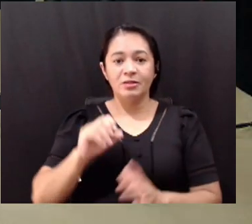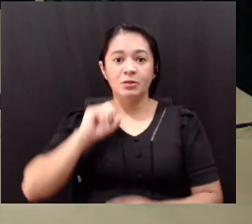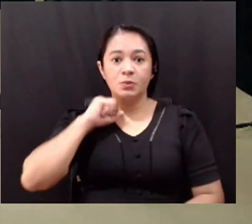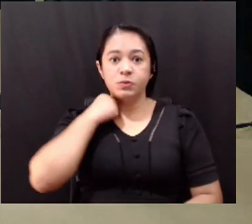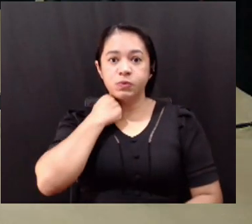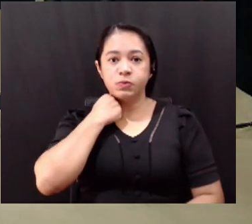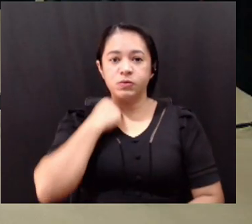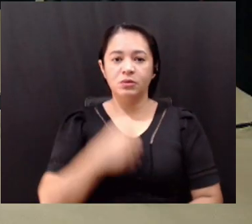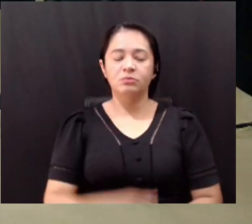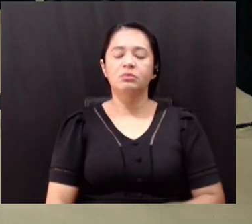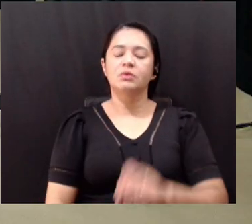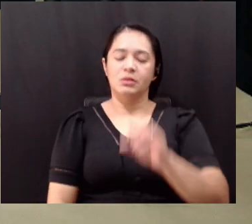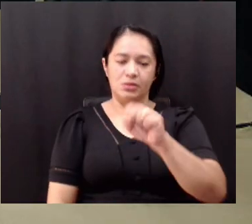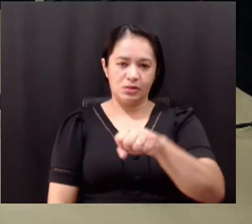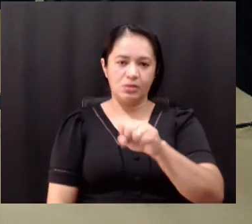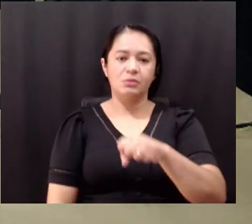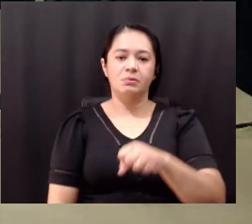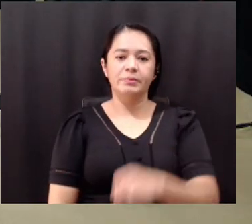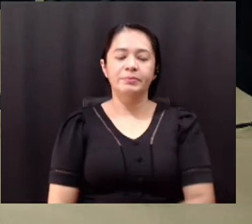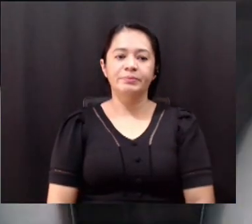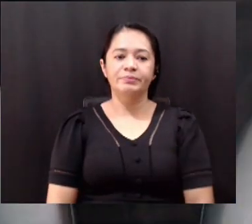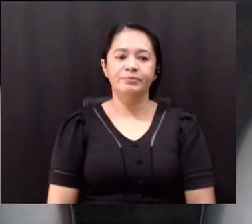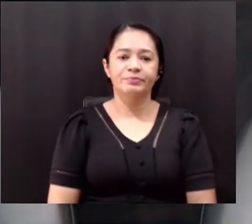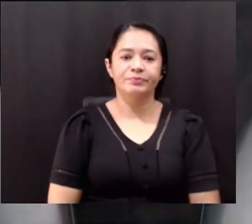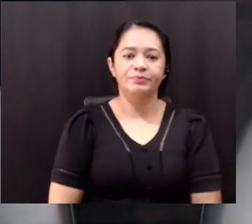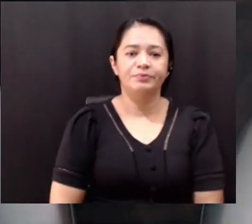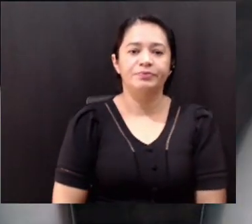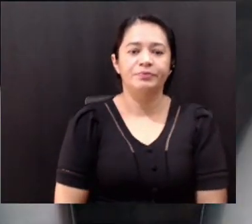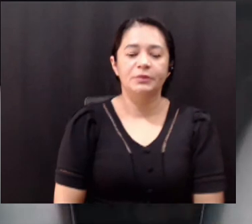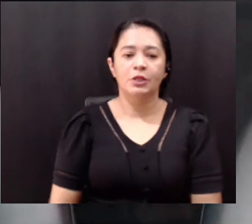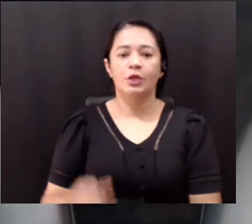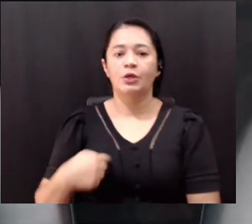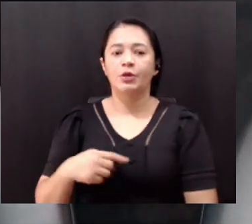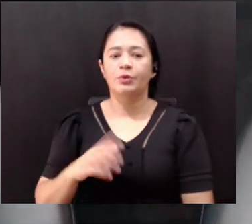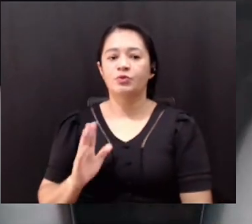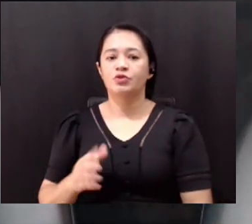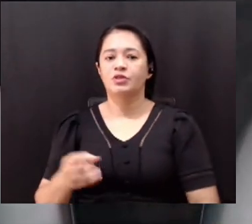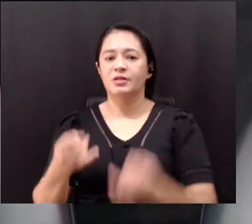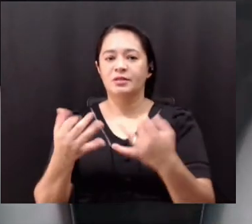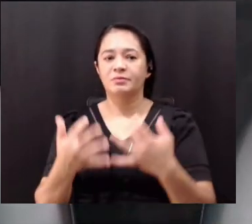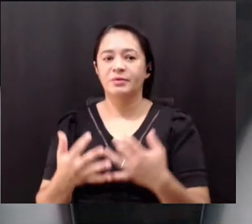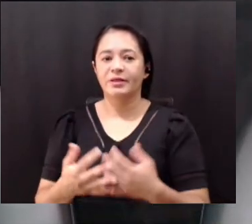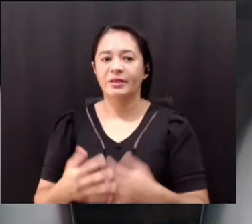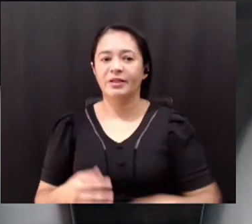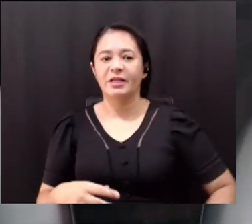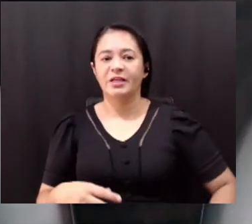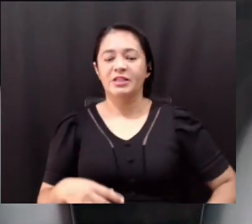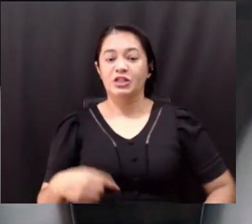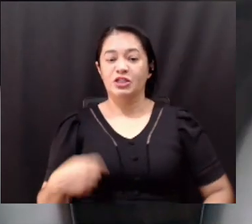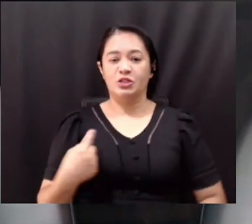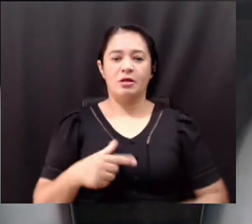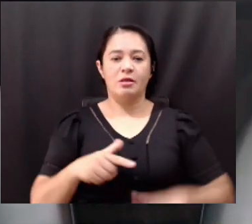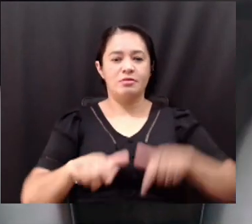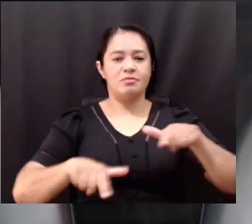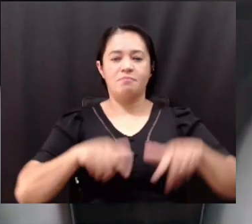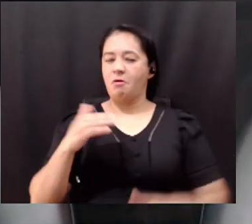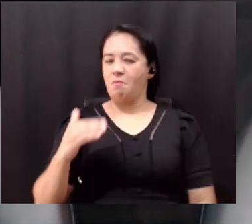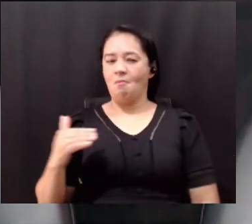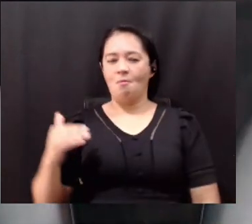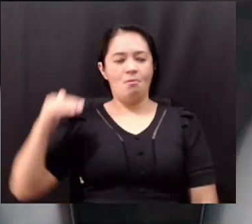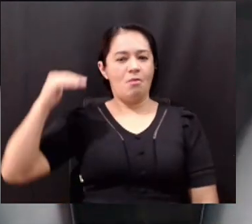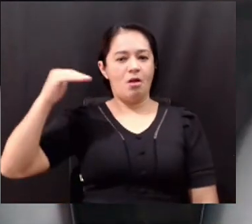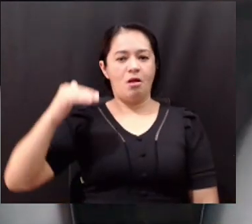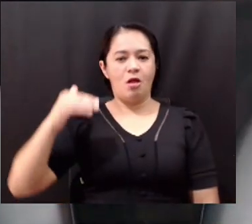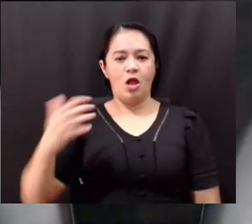Sim. É aquilo que eu falei, como ainda é muito valorizada essa auto-performance, a gente está nessa crista da onda, então as